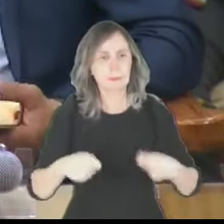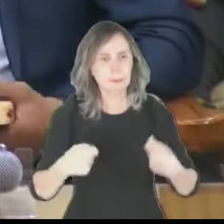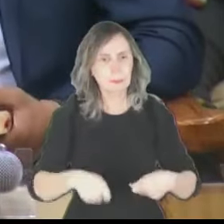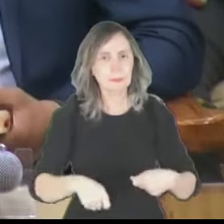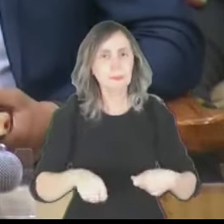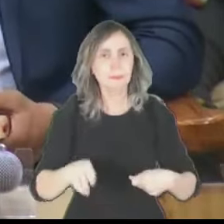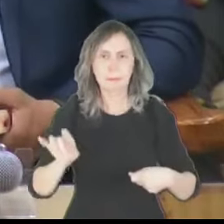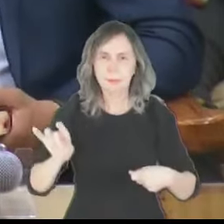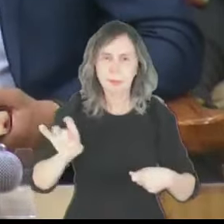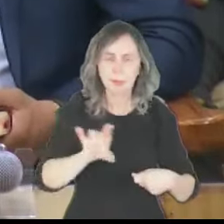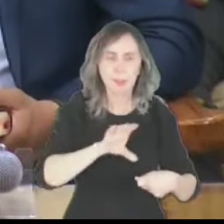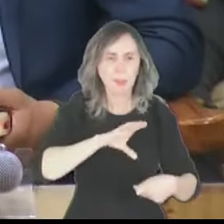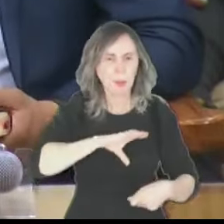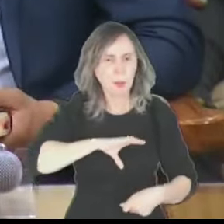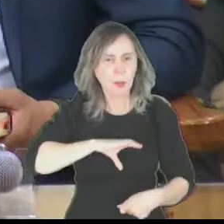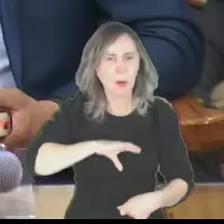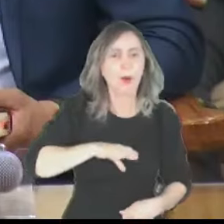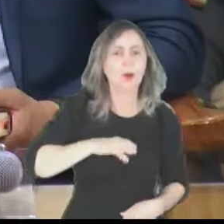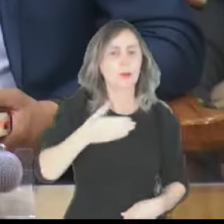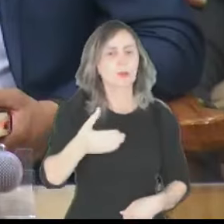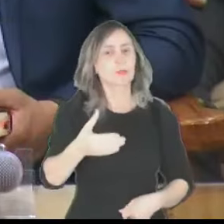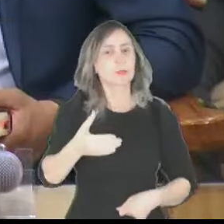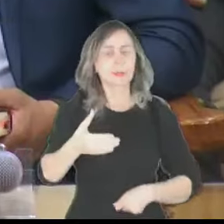coragem para seguir a Jesus.